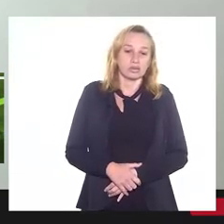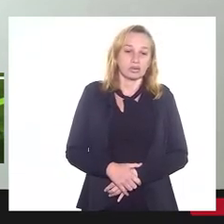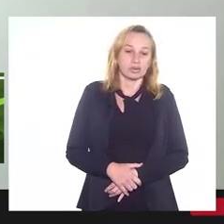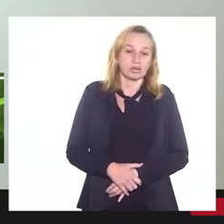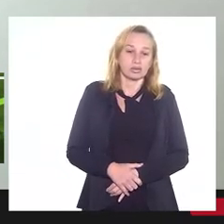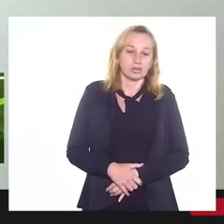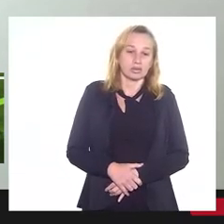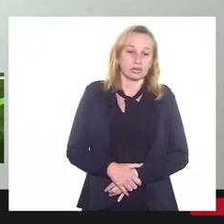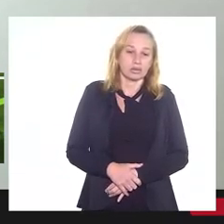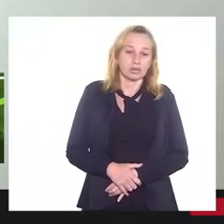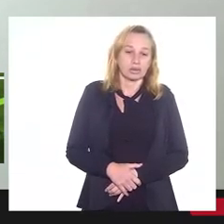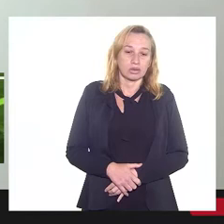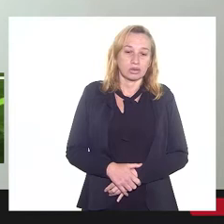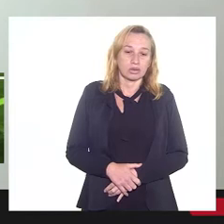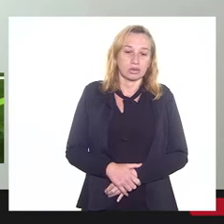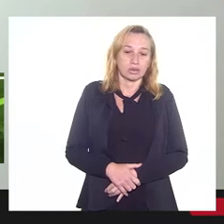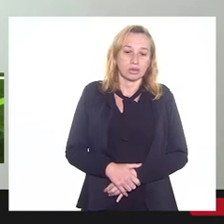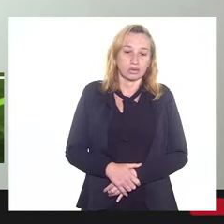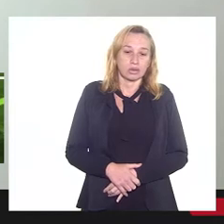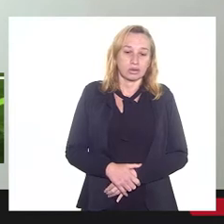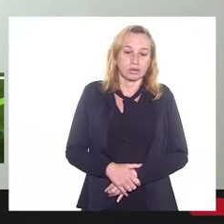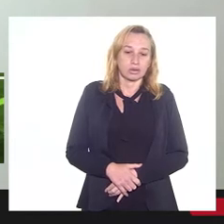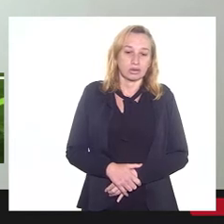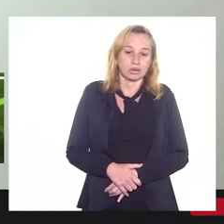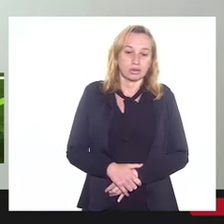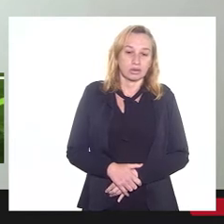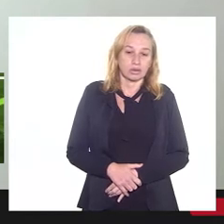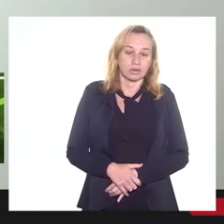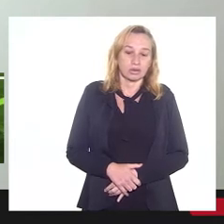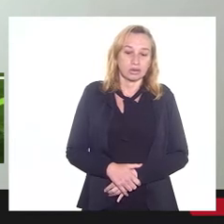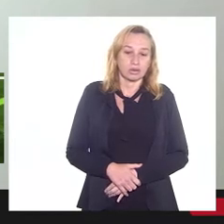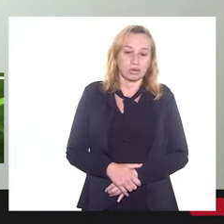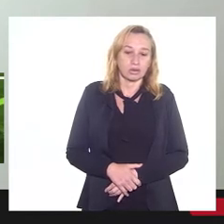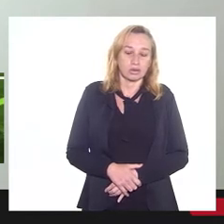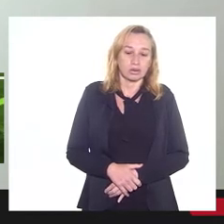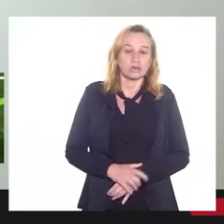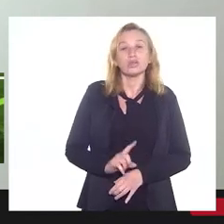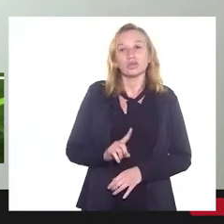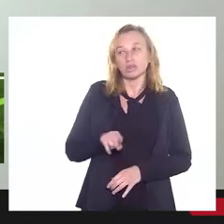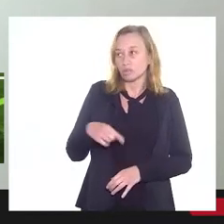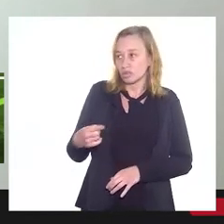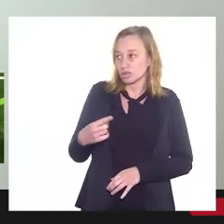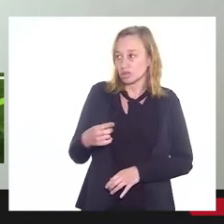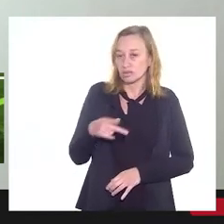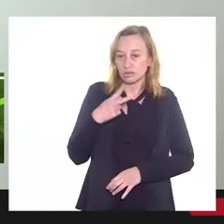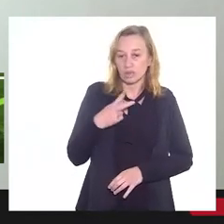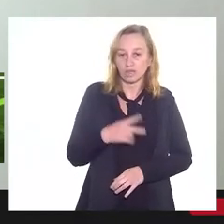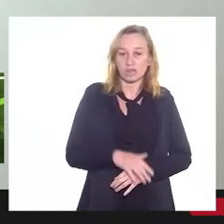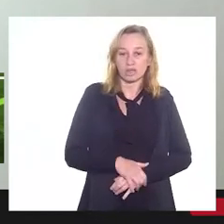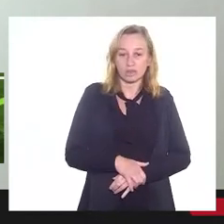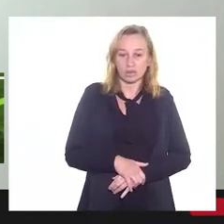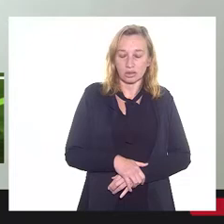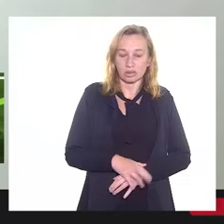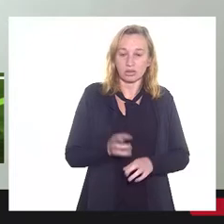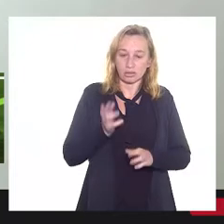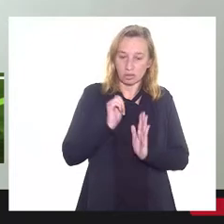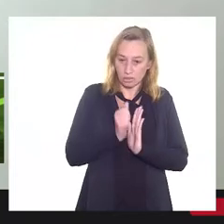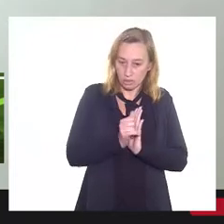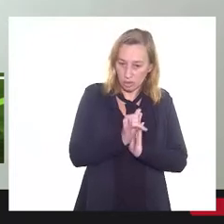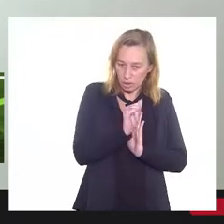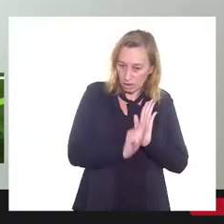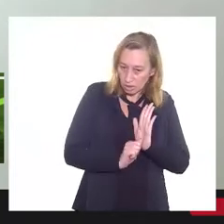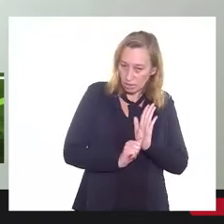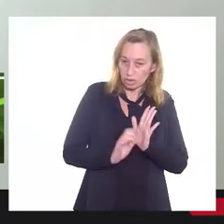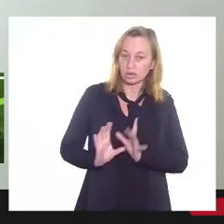eu não entendi aqui ó o YouTube mais a gente traz aí na nos relatórios